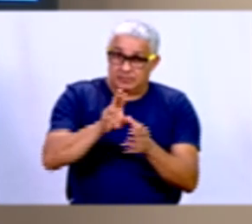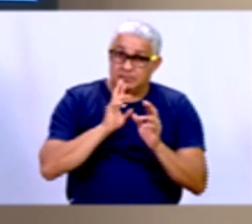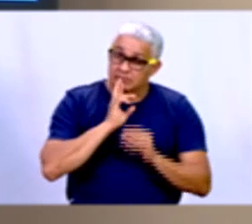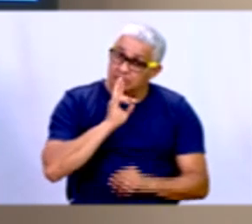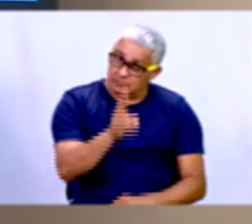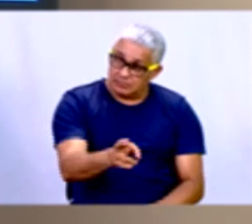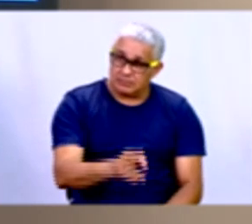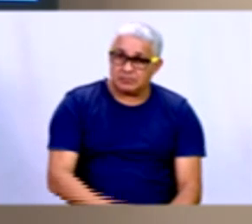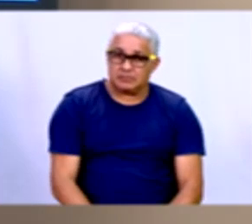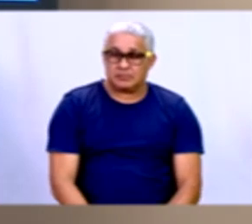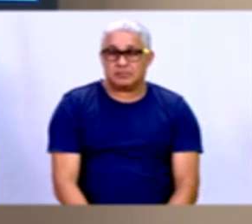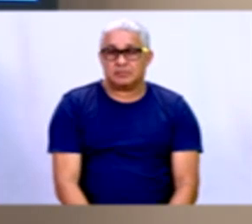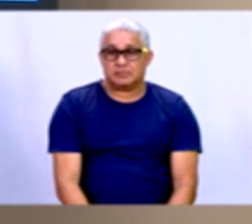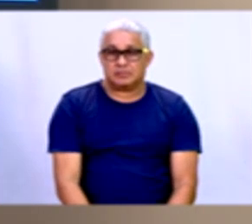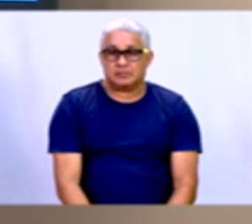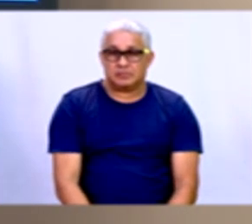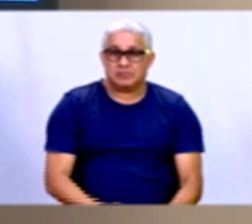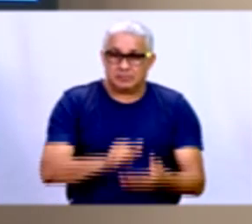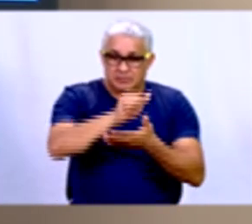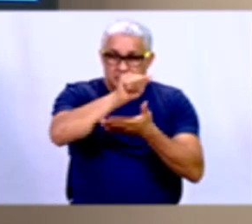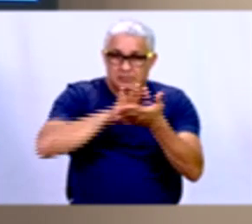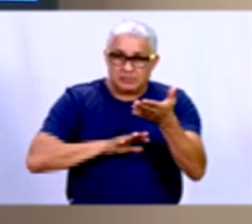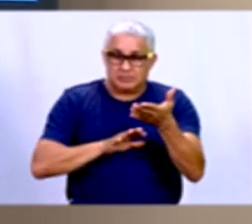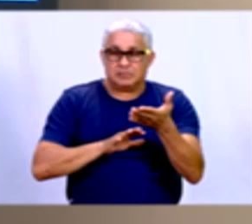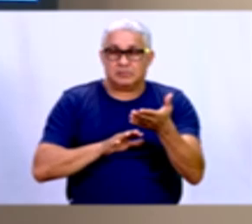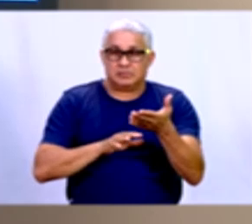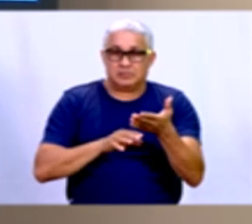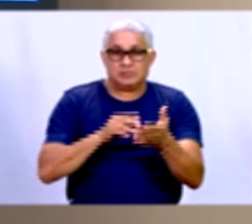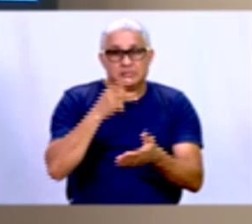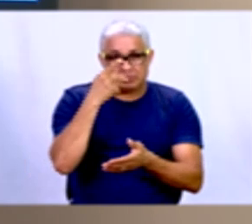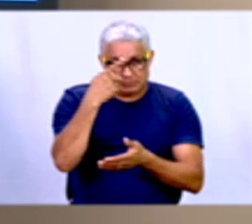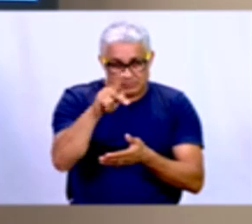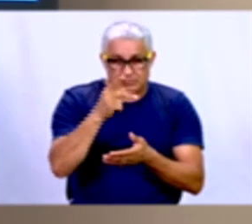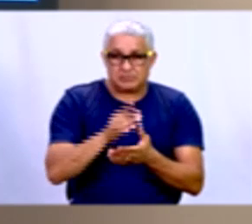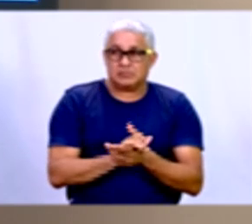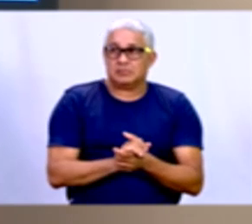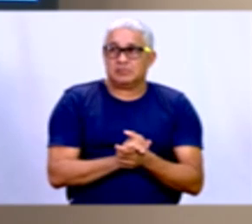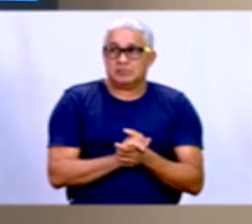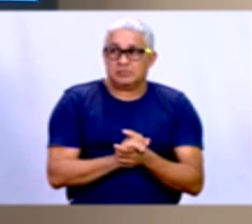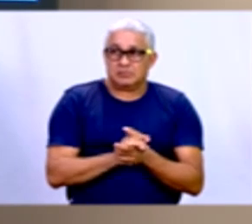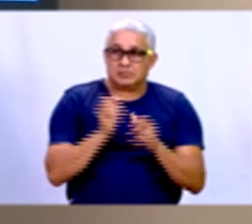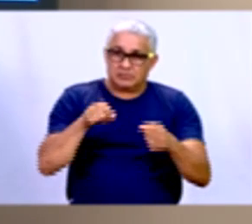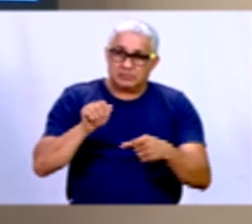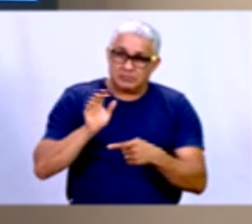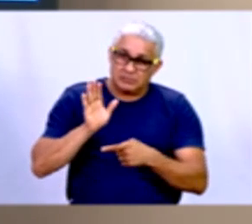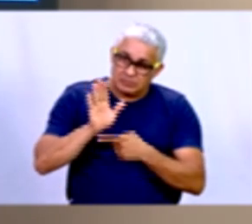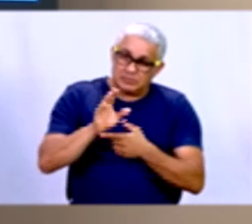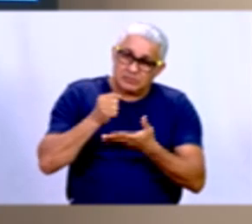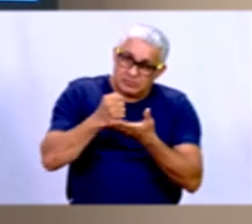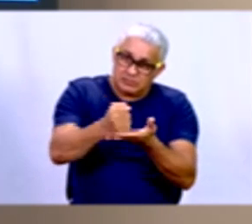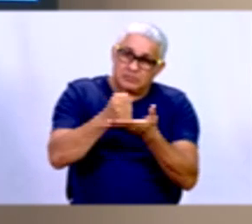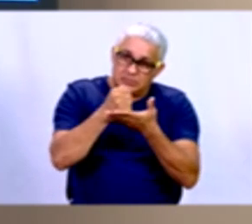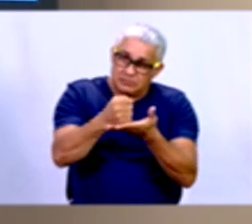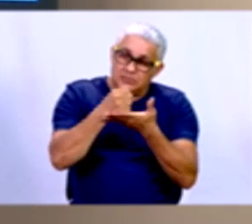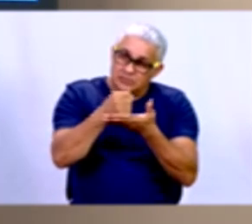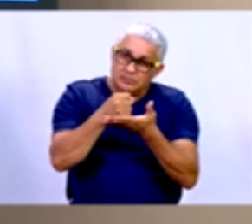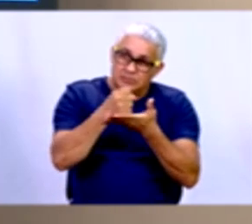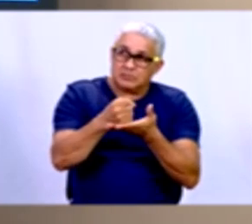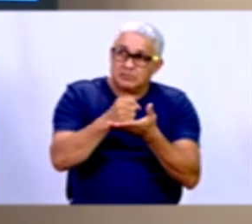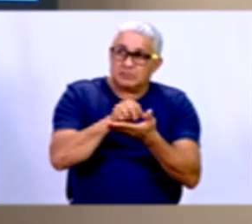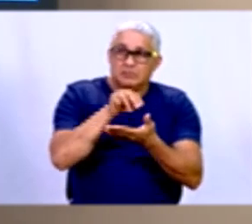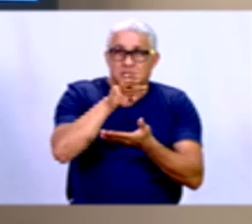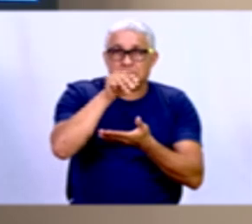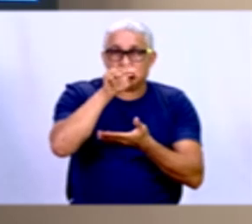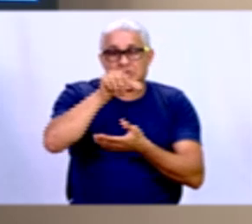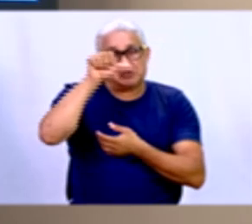né, a atividade de percurso de vocês vai auxiliá-los a verem sites mal construídos,